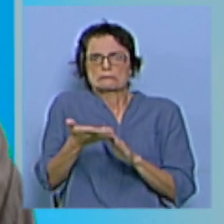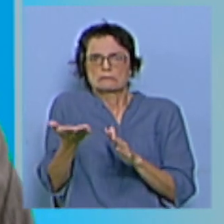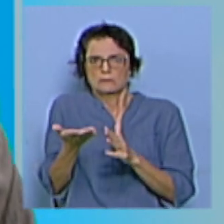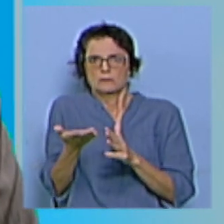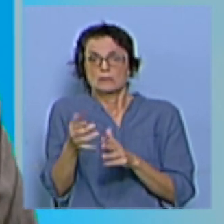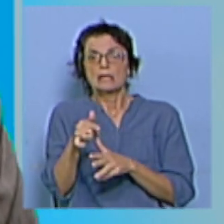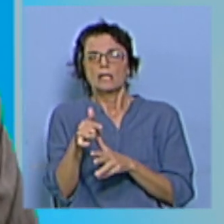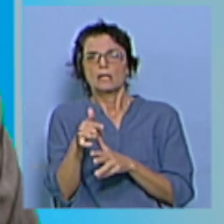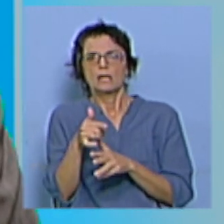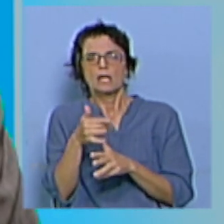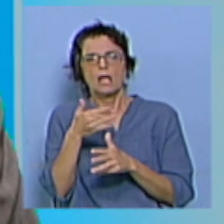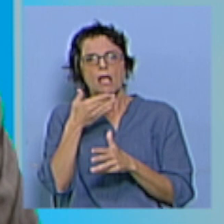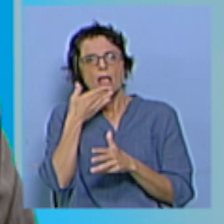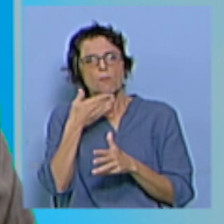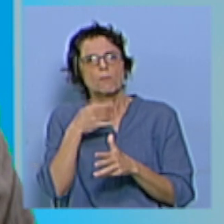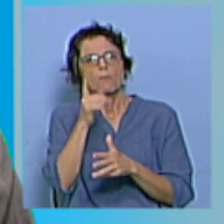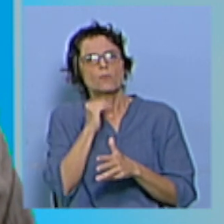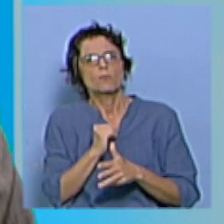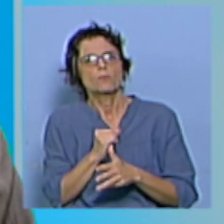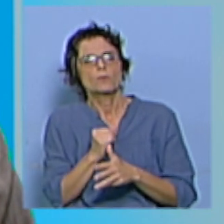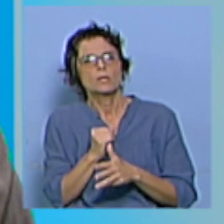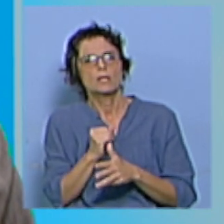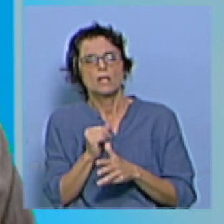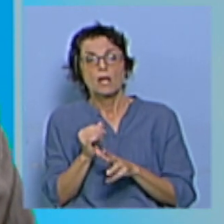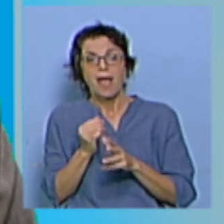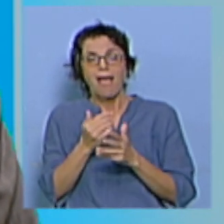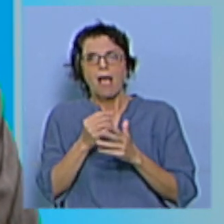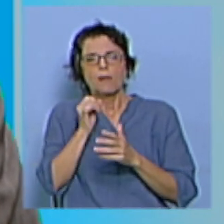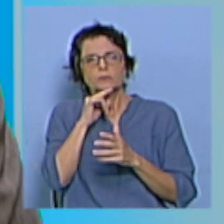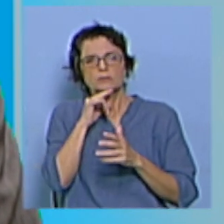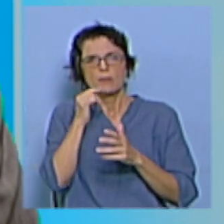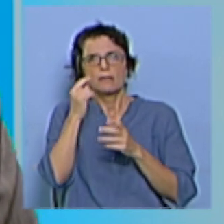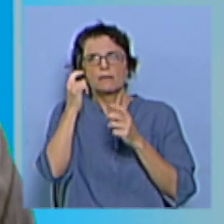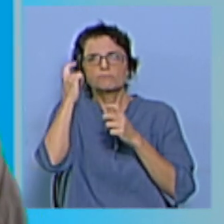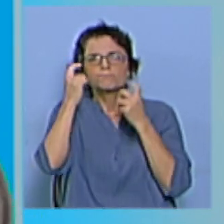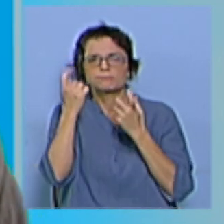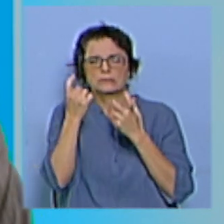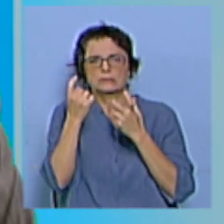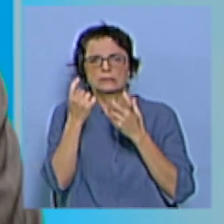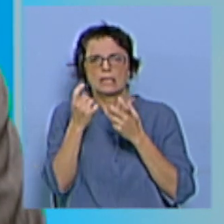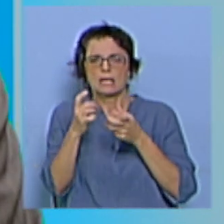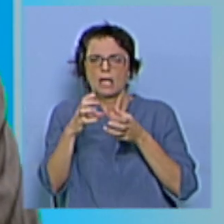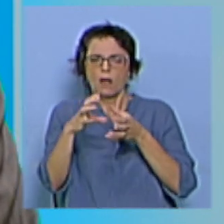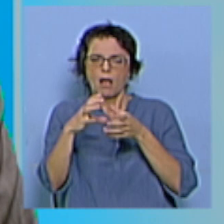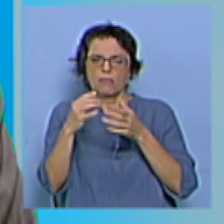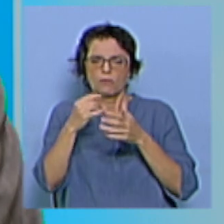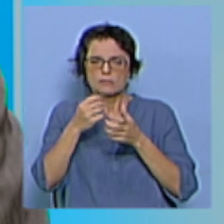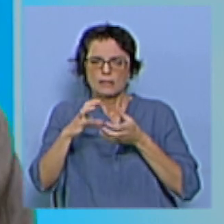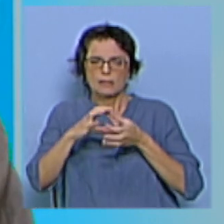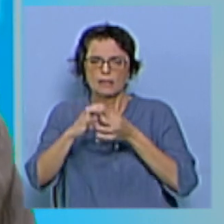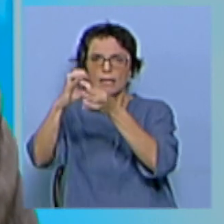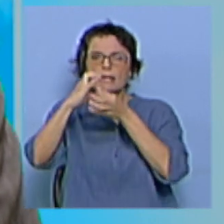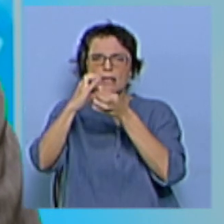necessário ir ao encontro exatamente desta nova forma de viver a nossa relação com o transcendente. E eu aí acho que